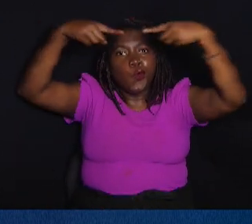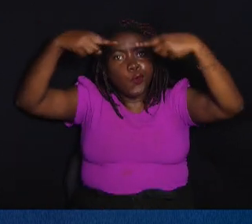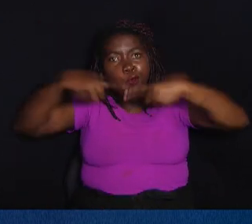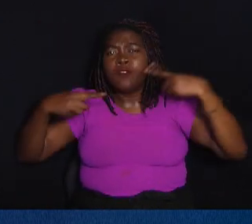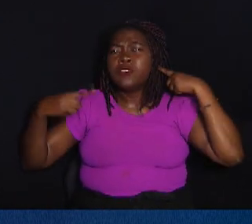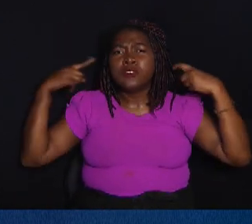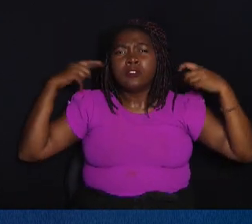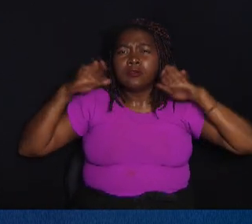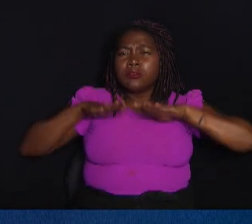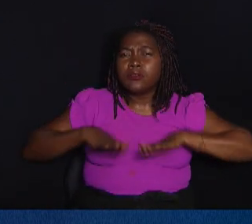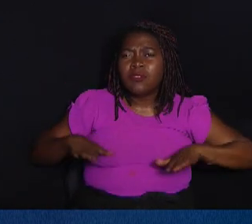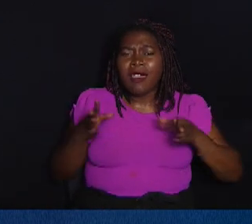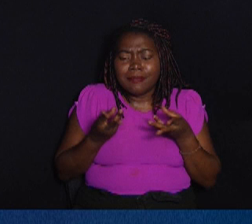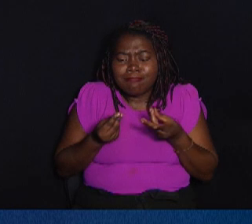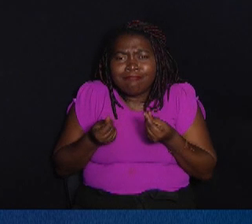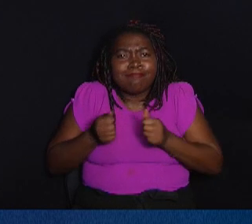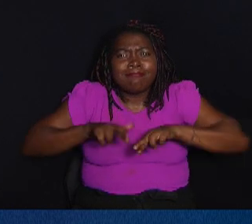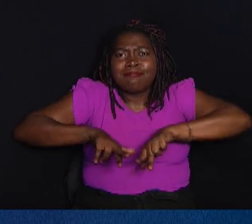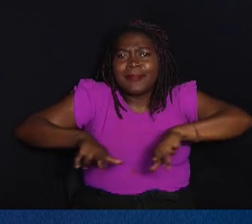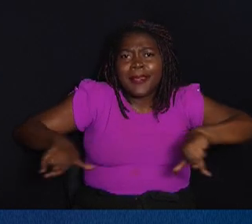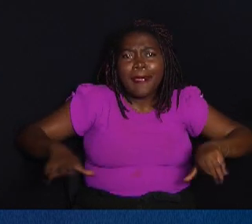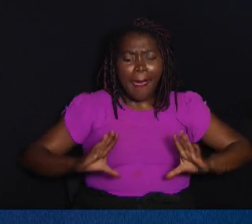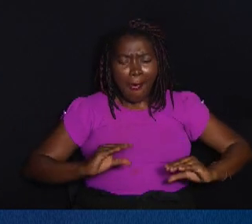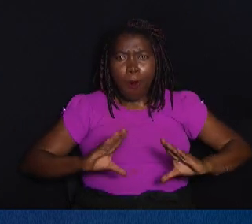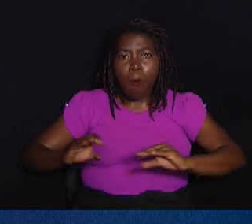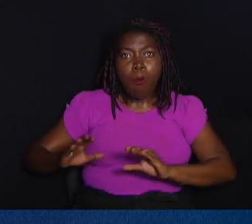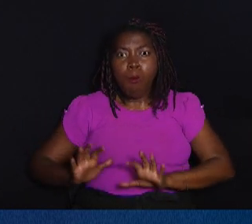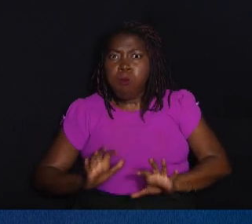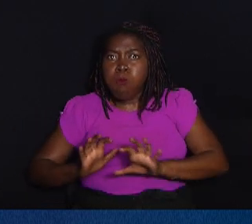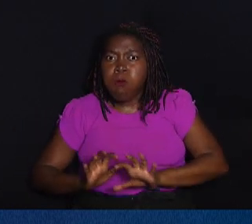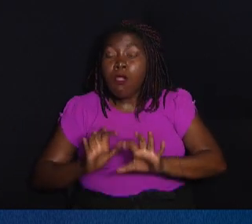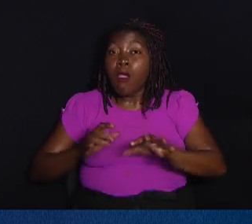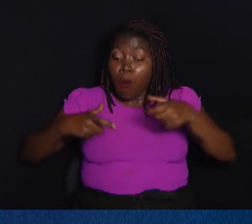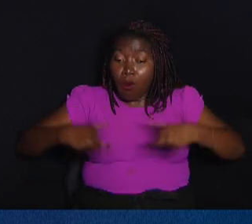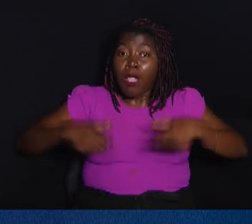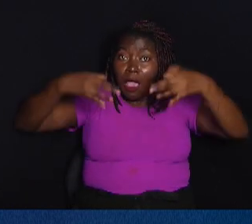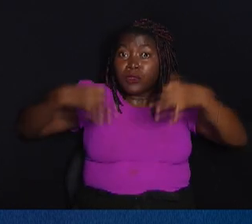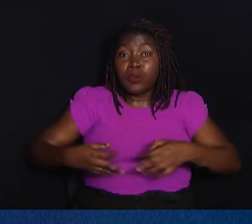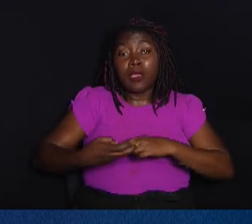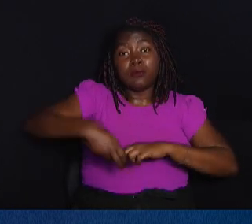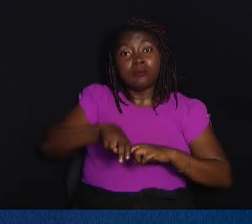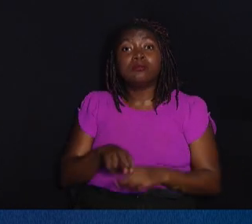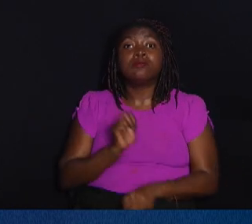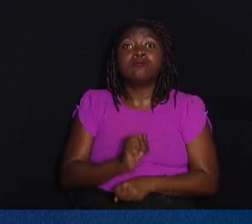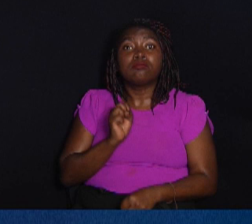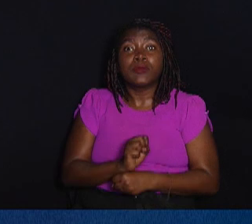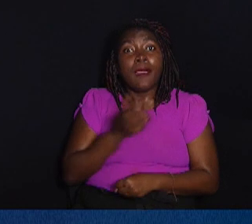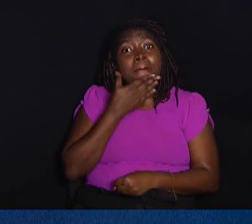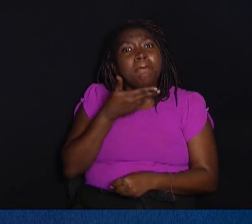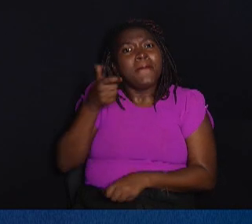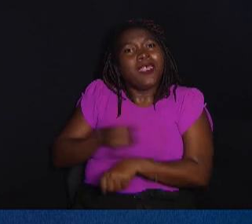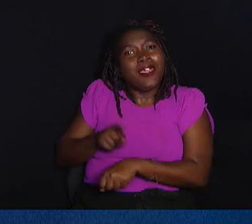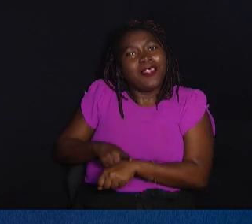suaves texturas variadas almofadas de pressão como local adequado para a espera do atendimento minorando os momentos